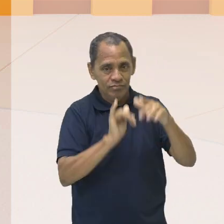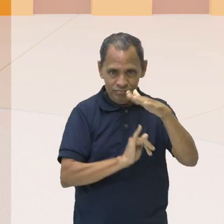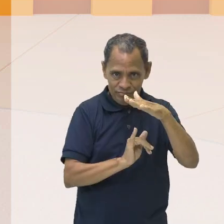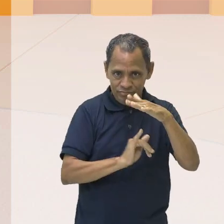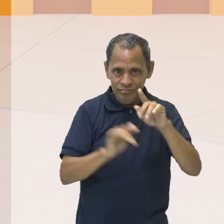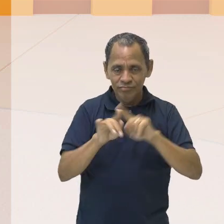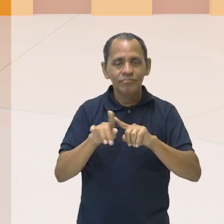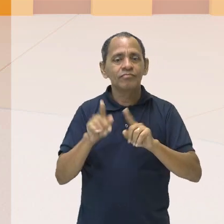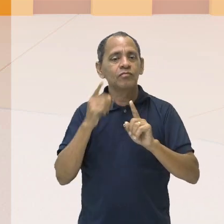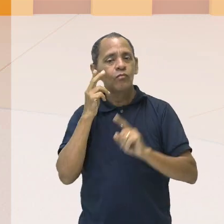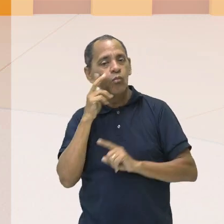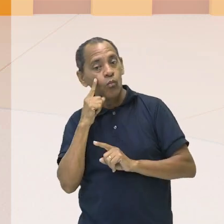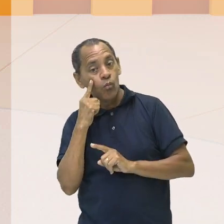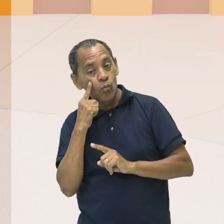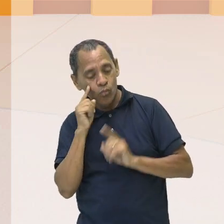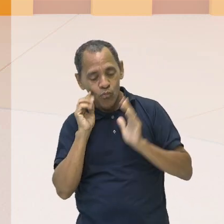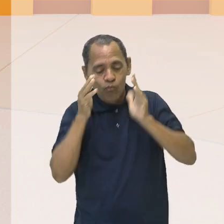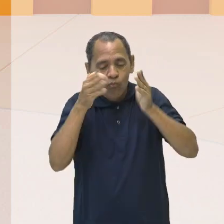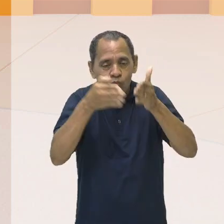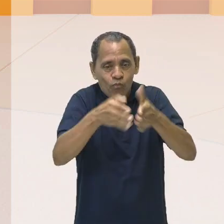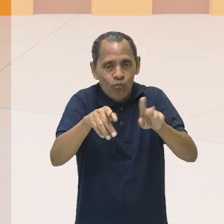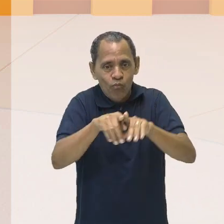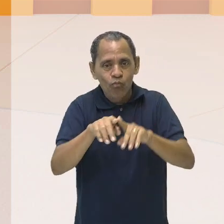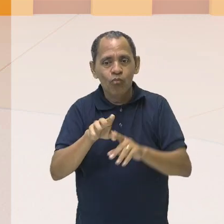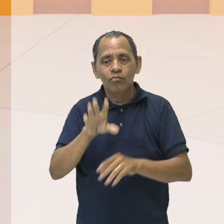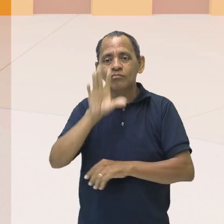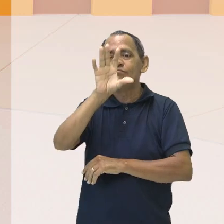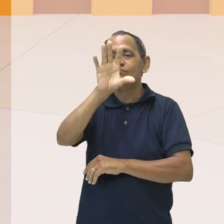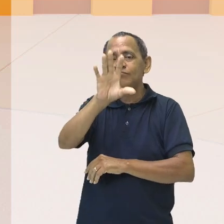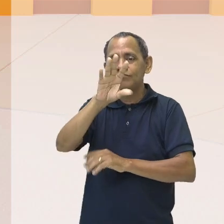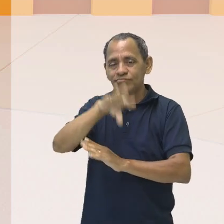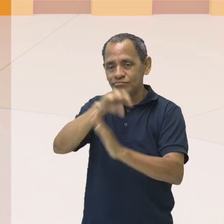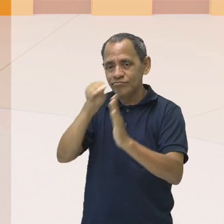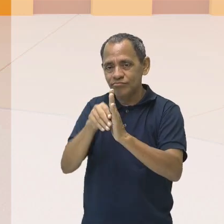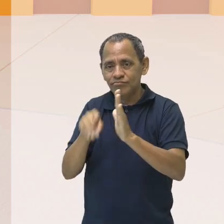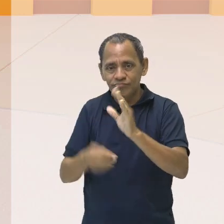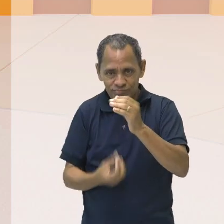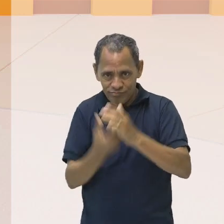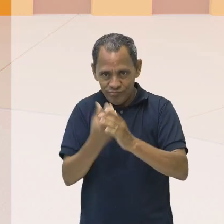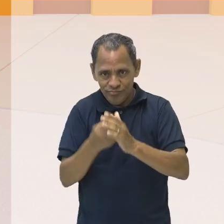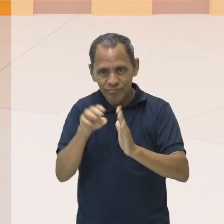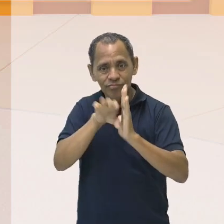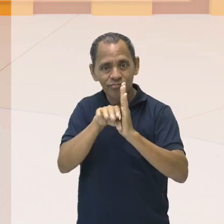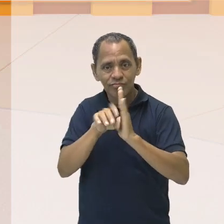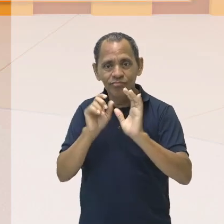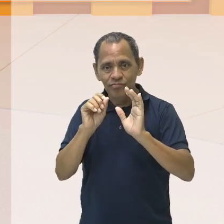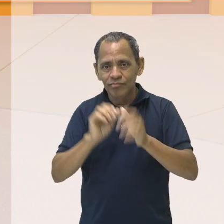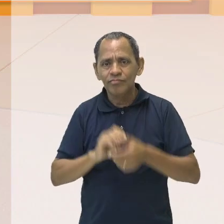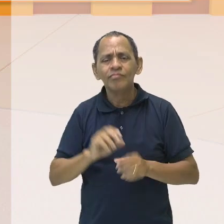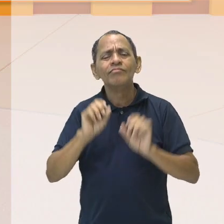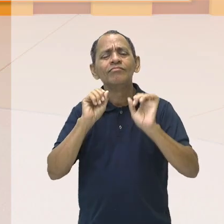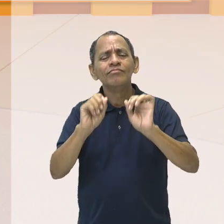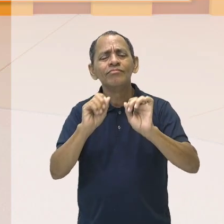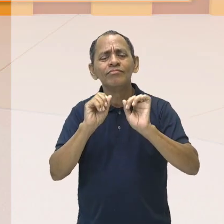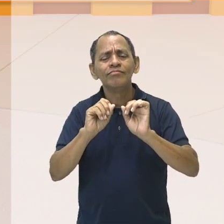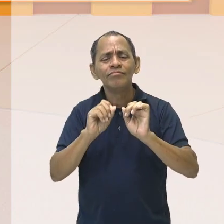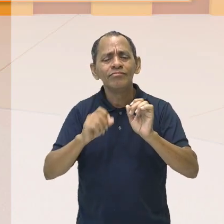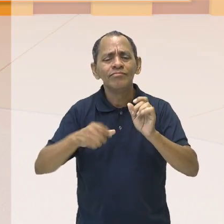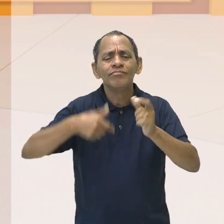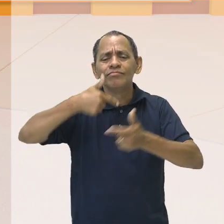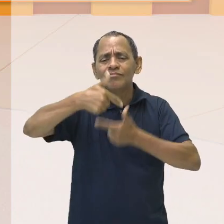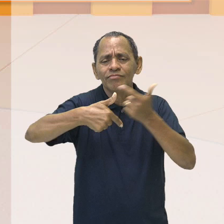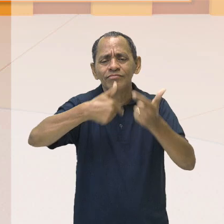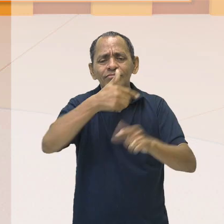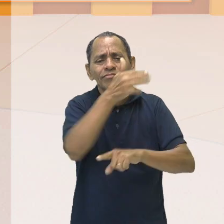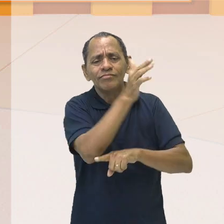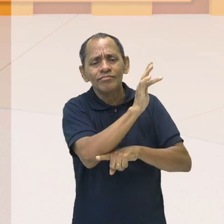para a região amazônica, certo? Então, antes de tudo, vamos estabelecer os conceitos. O que é o trabalho formal?